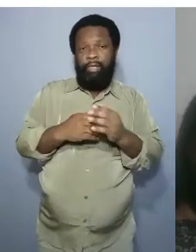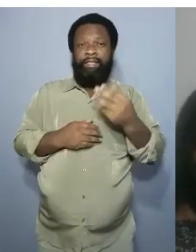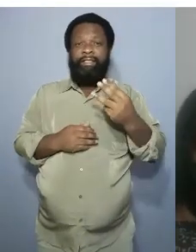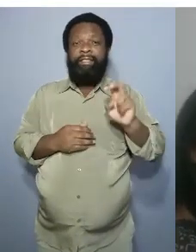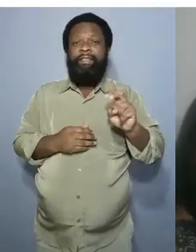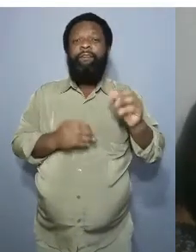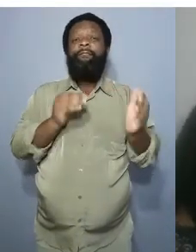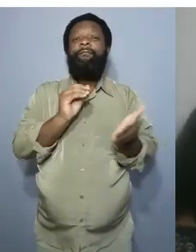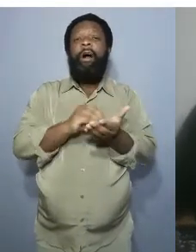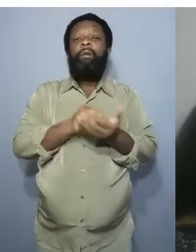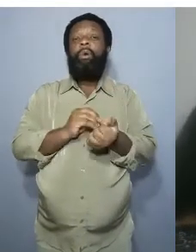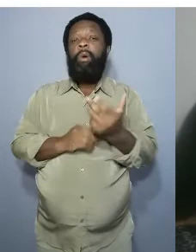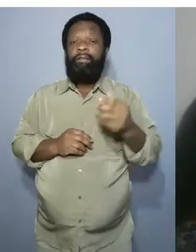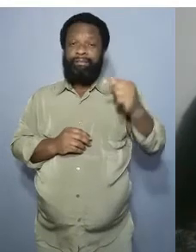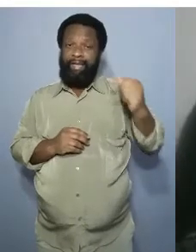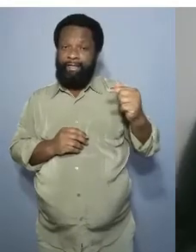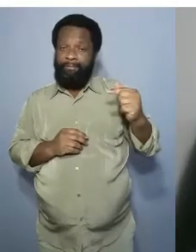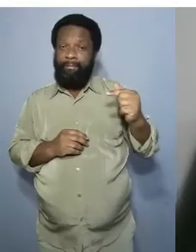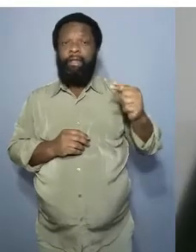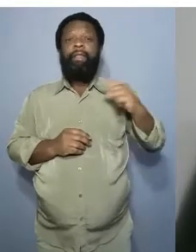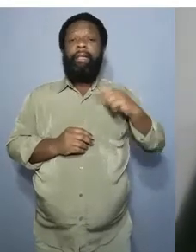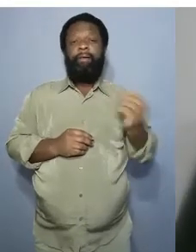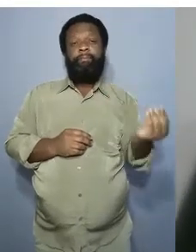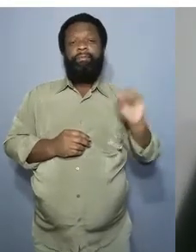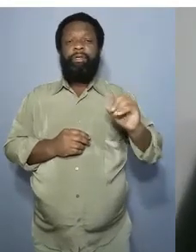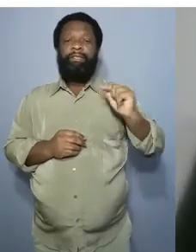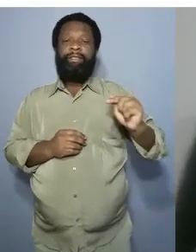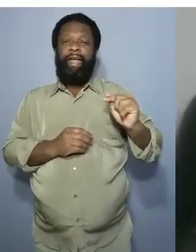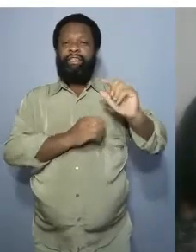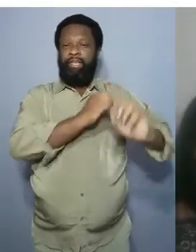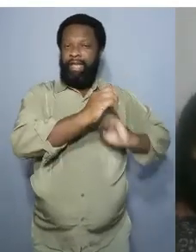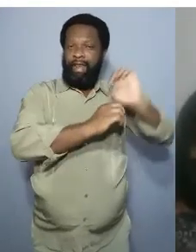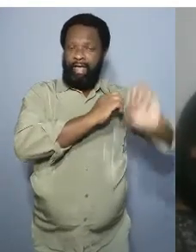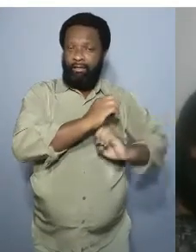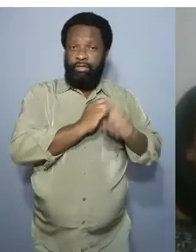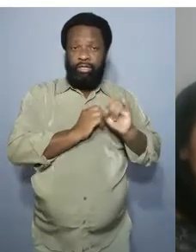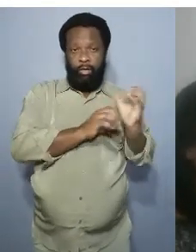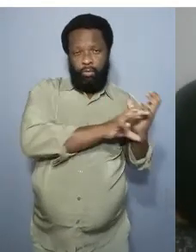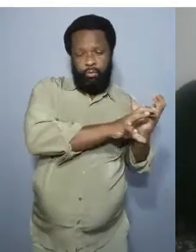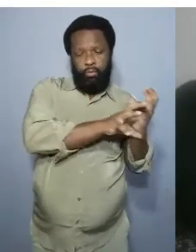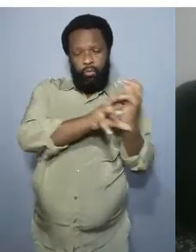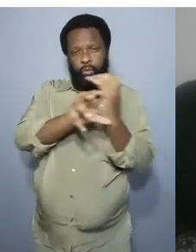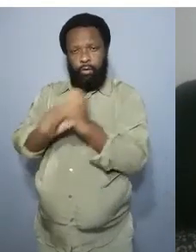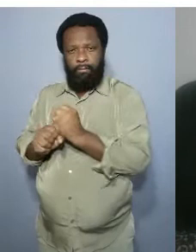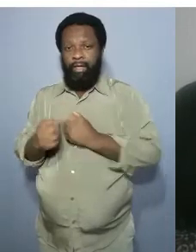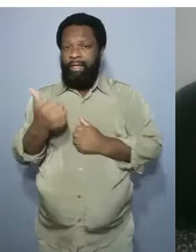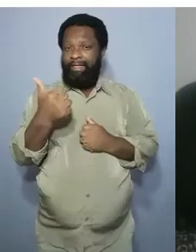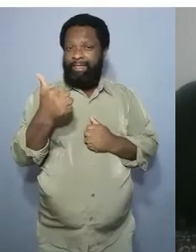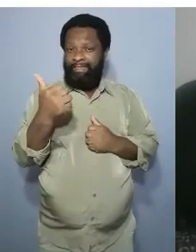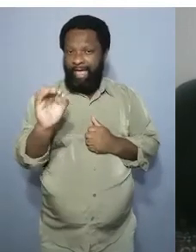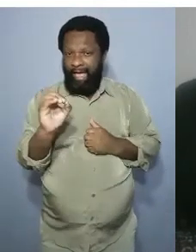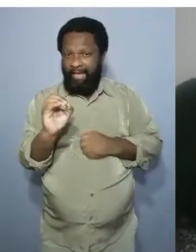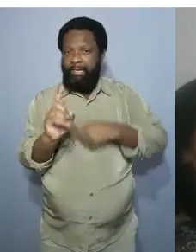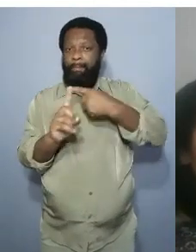35 faltam 7. Então, aqui no caso, eu tenho 7 elétrons. Se a gente somar tudo isso, ó,